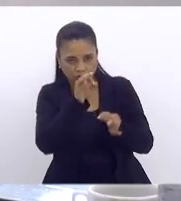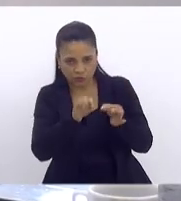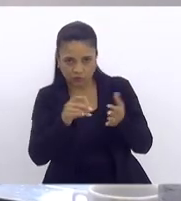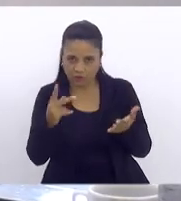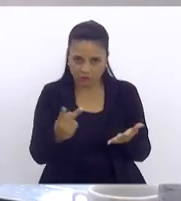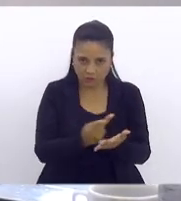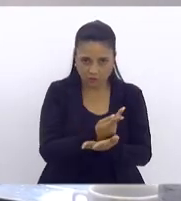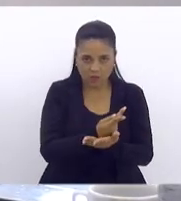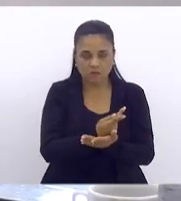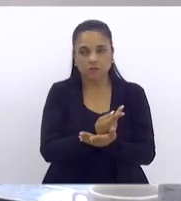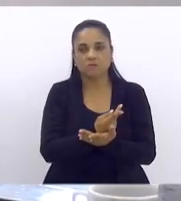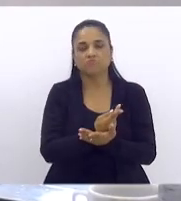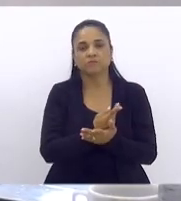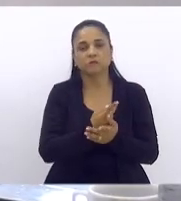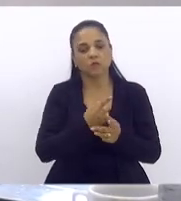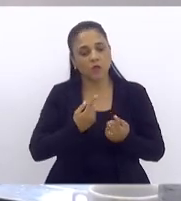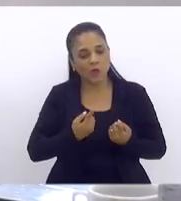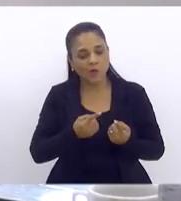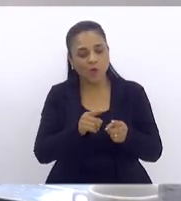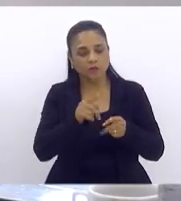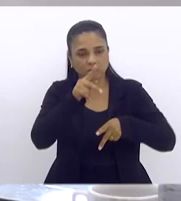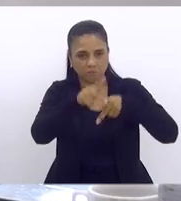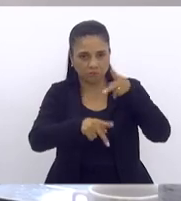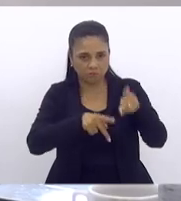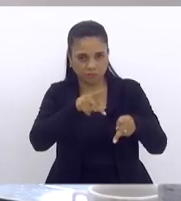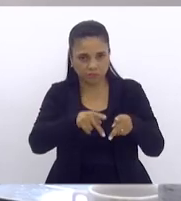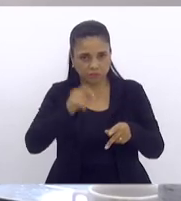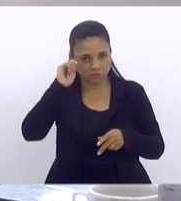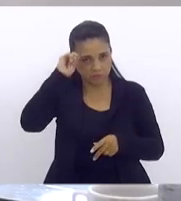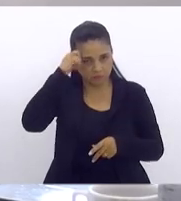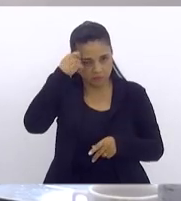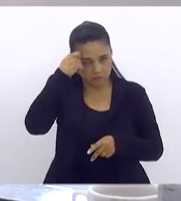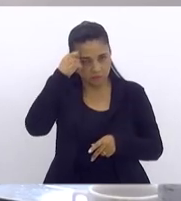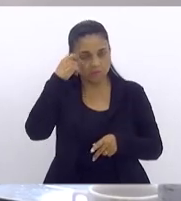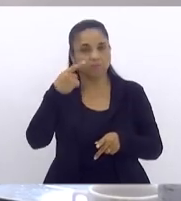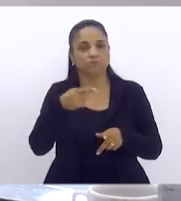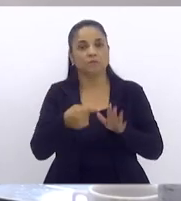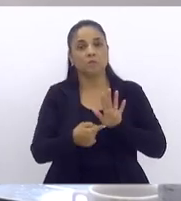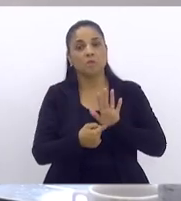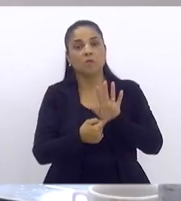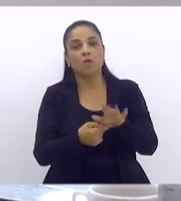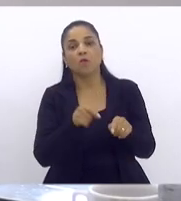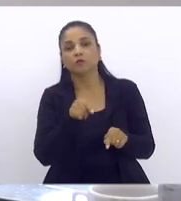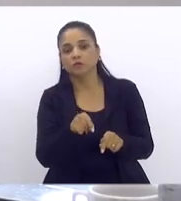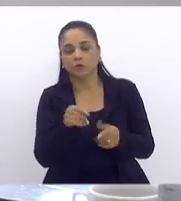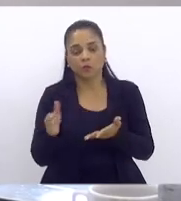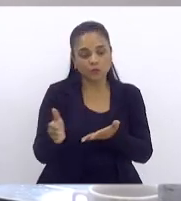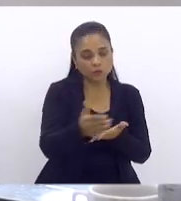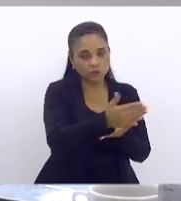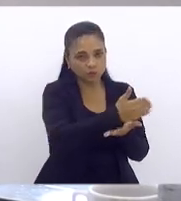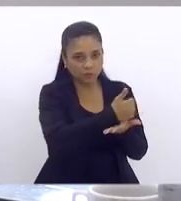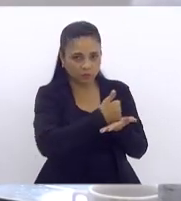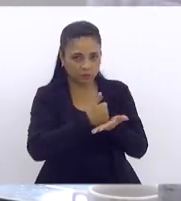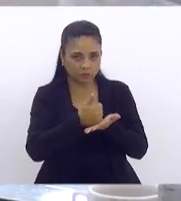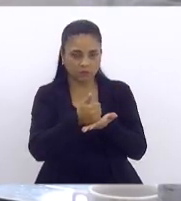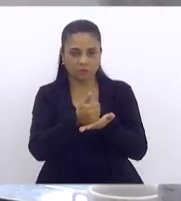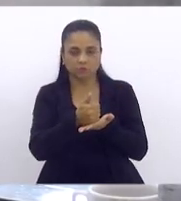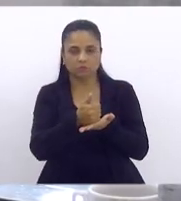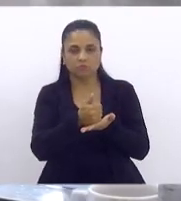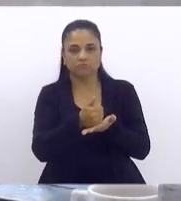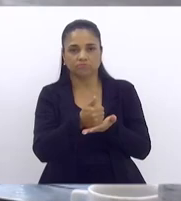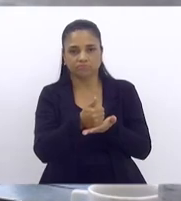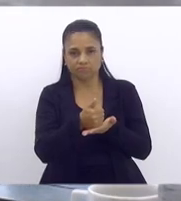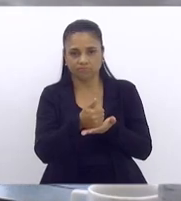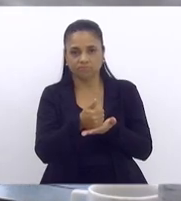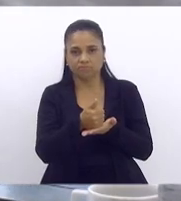reafirmo especialmente contra a população negra, majoritariamente, como apontam não só os dados trazidos por uma